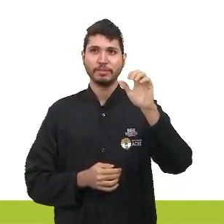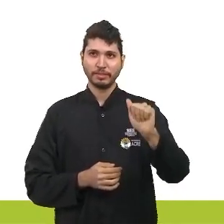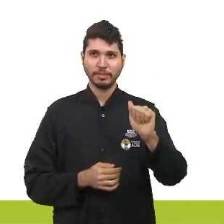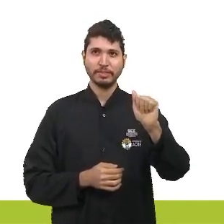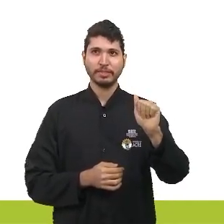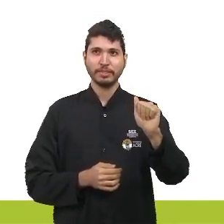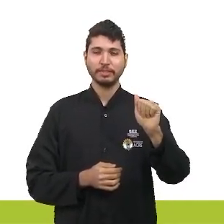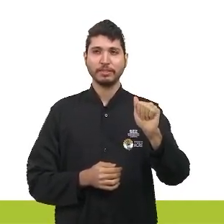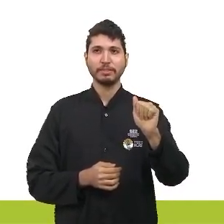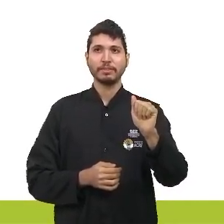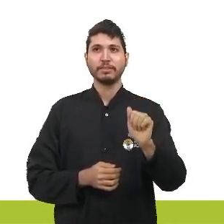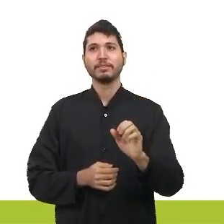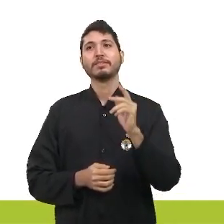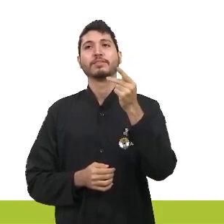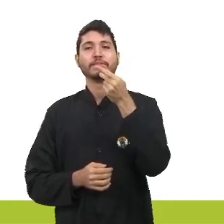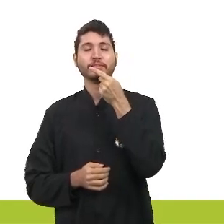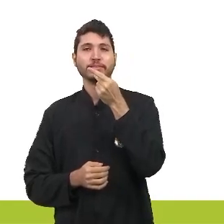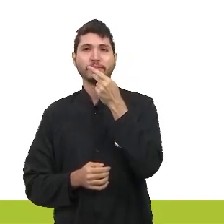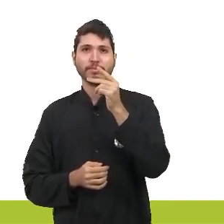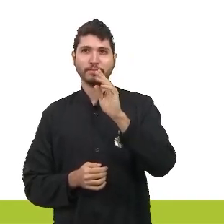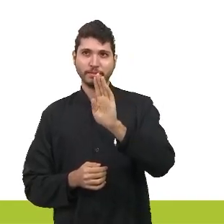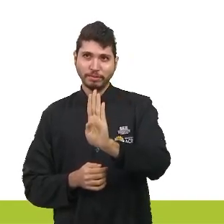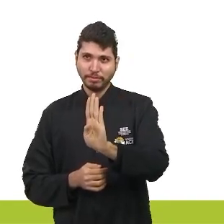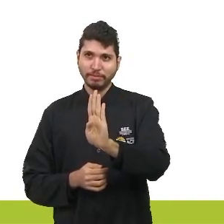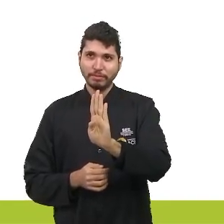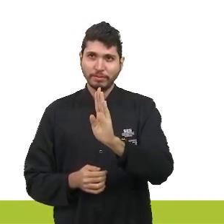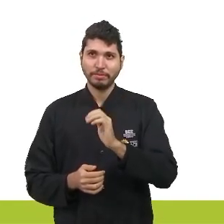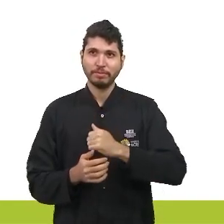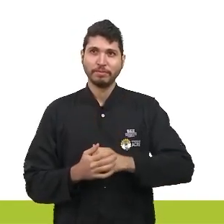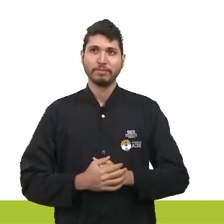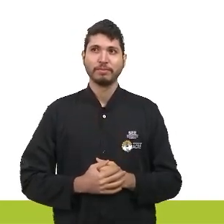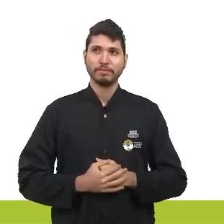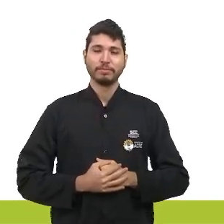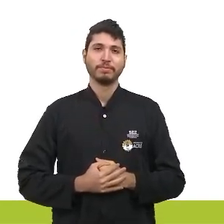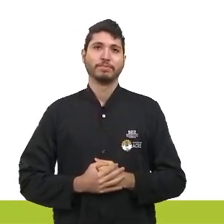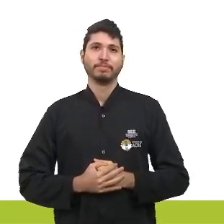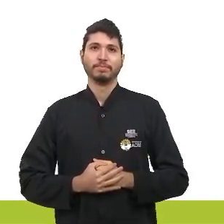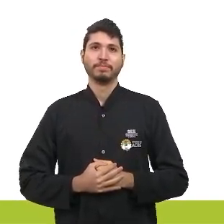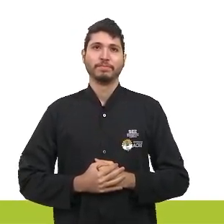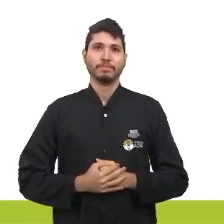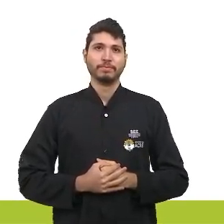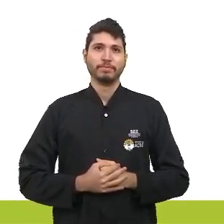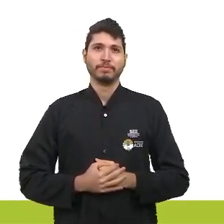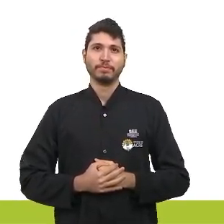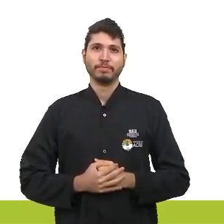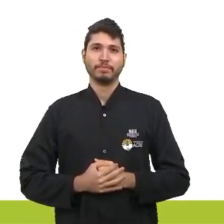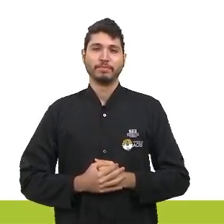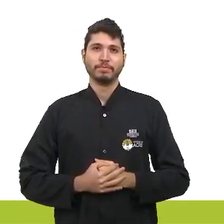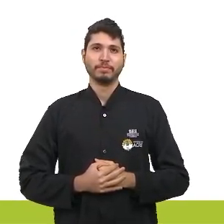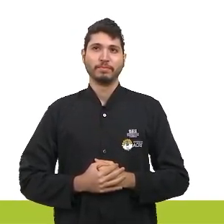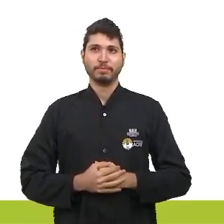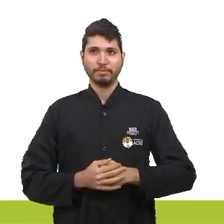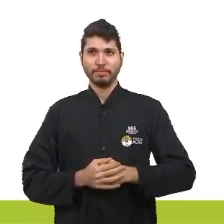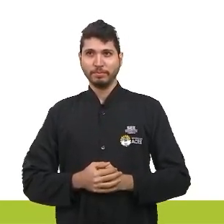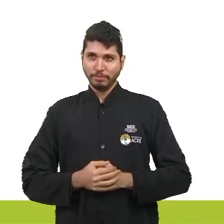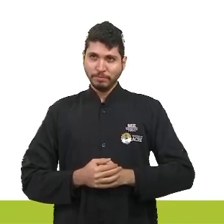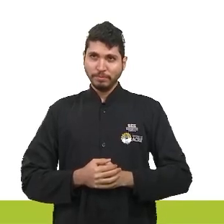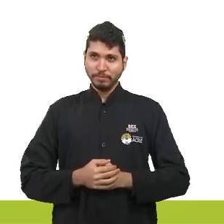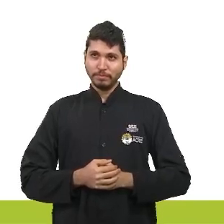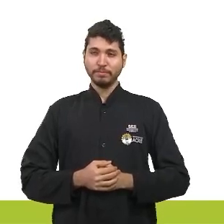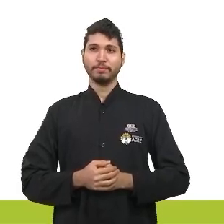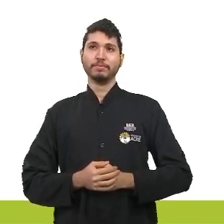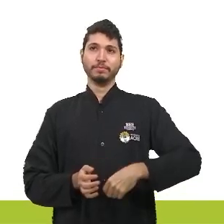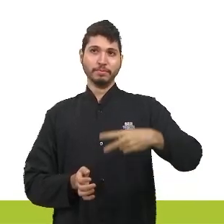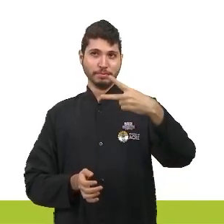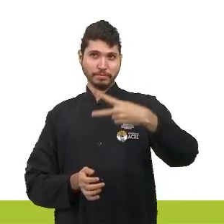dada a probabilidade de ocorrer B, vai ser igual à probabilidade de ocorrer